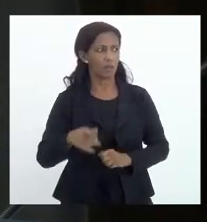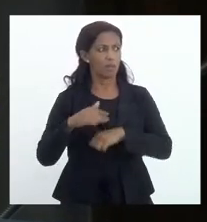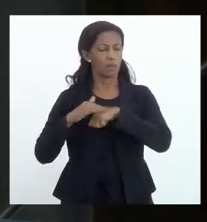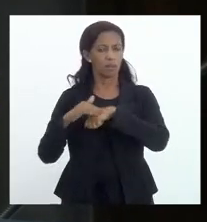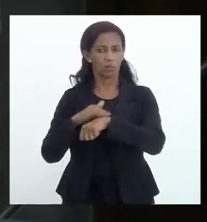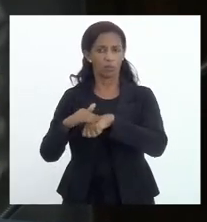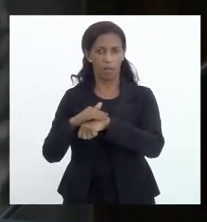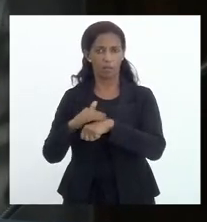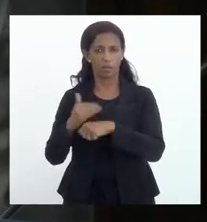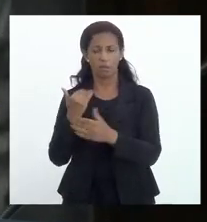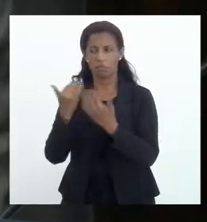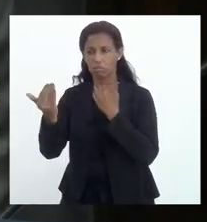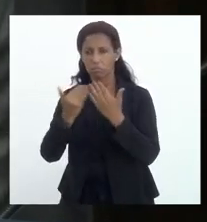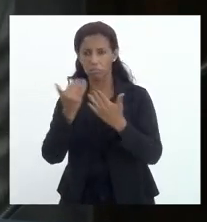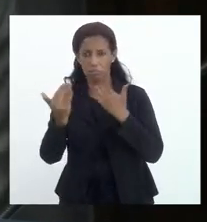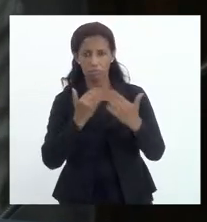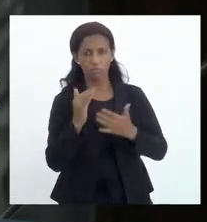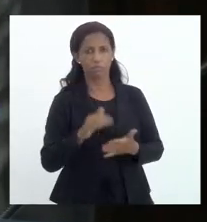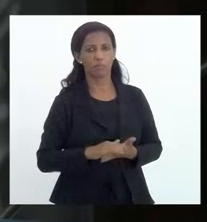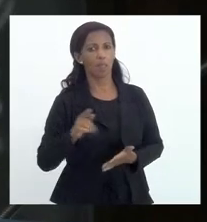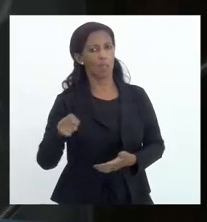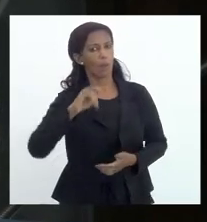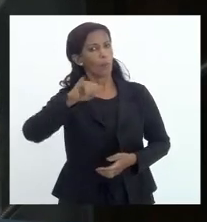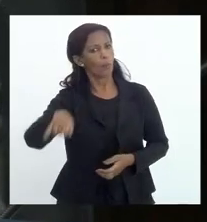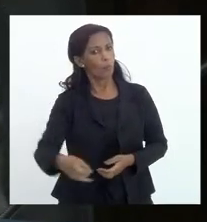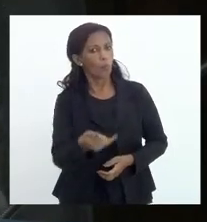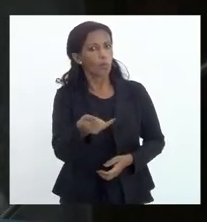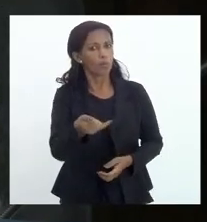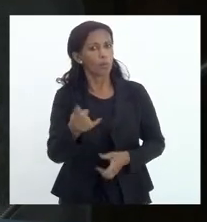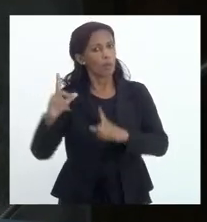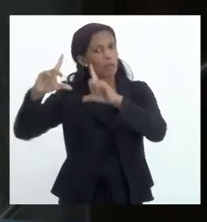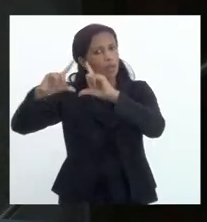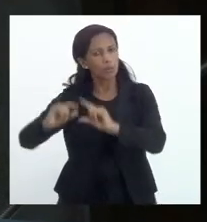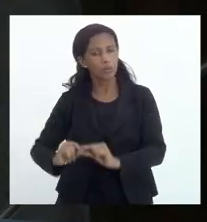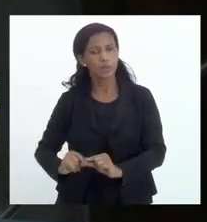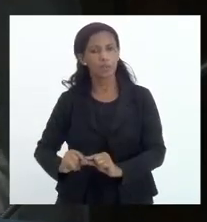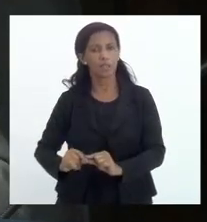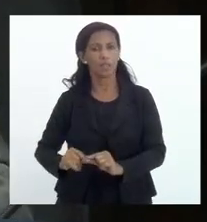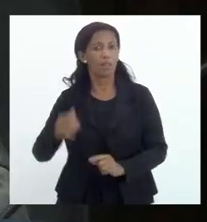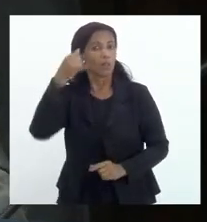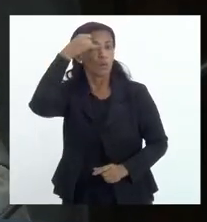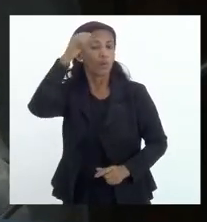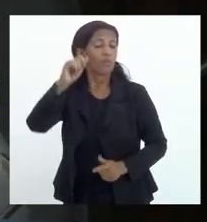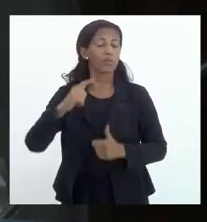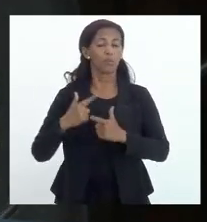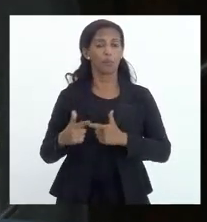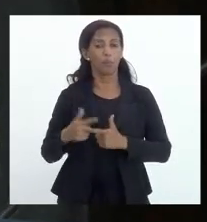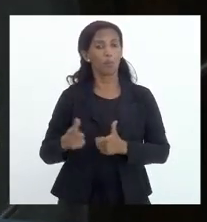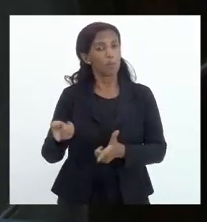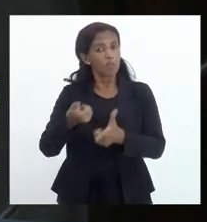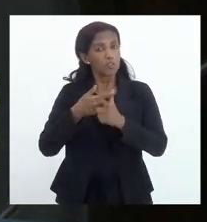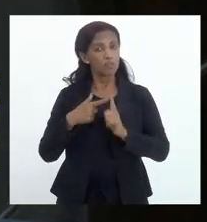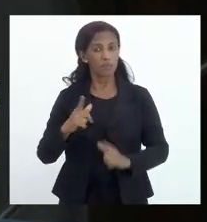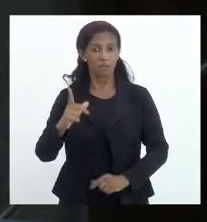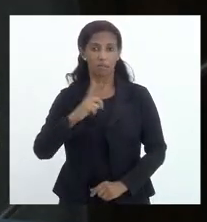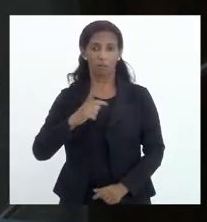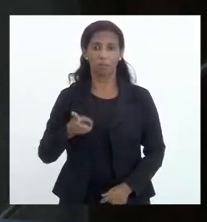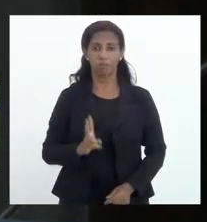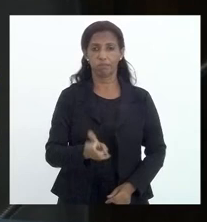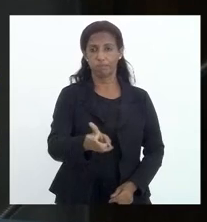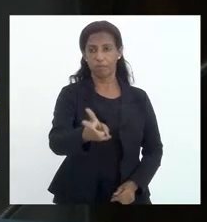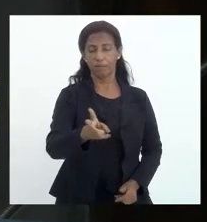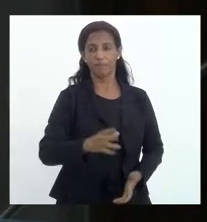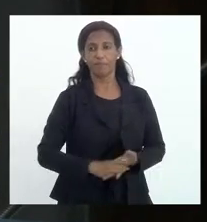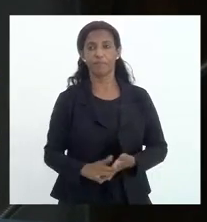conversa que tivemos, é uma oportunidade para reduzir. Não evita o problema, porque a dívida existe,